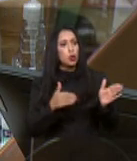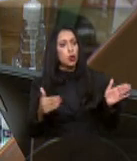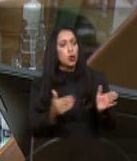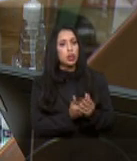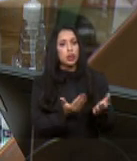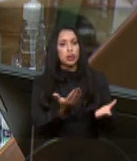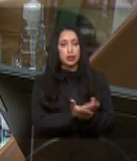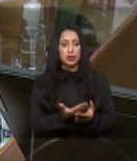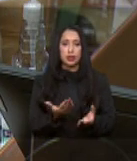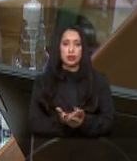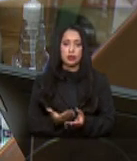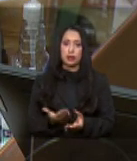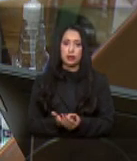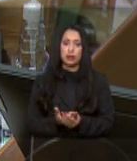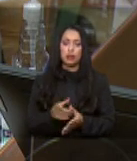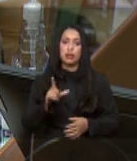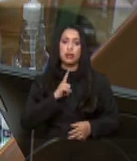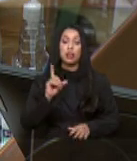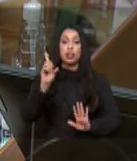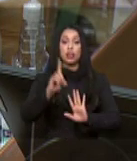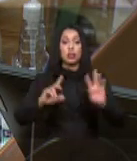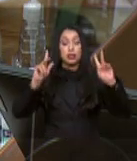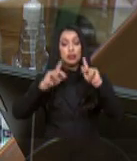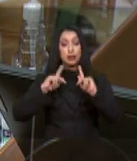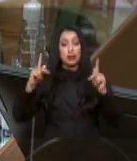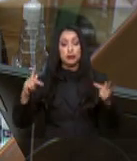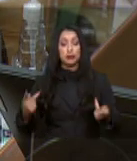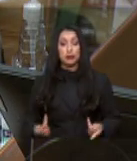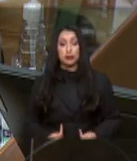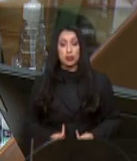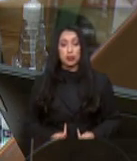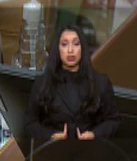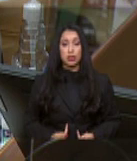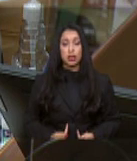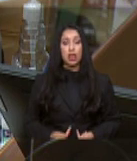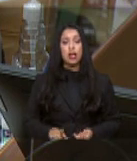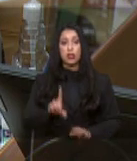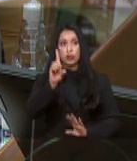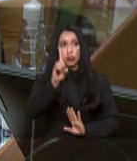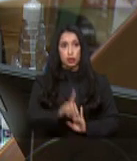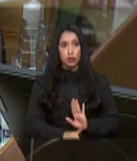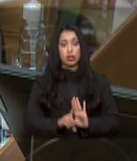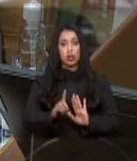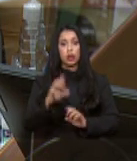dizem respeito de forma a temas escalonada. Ligados a direitos humanos e especificamente, ao direito ambiental.